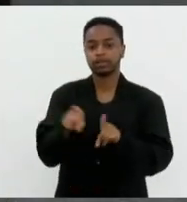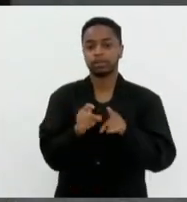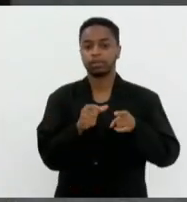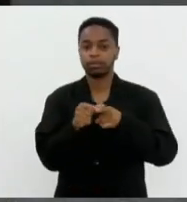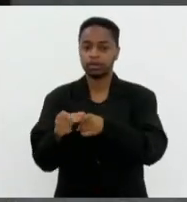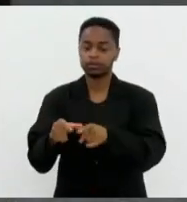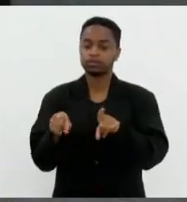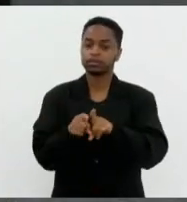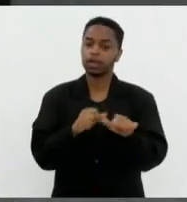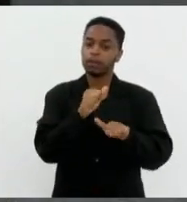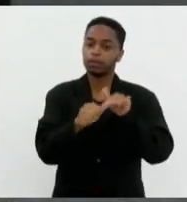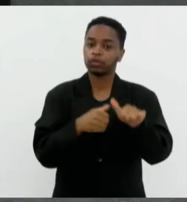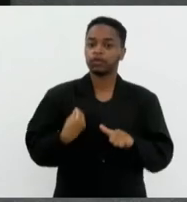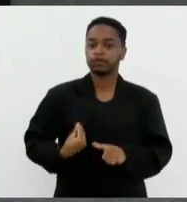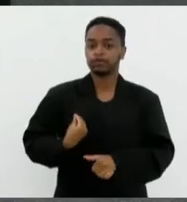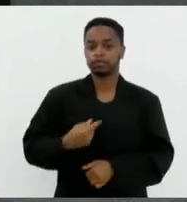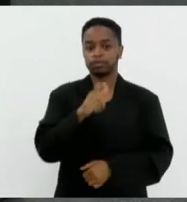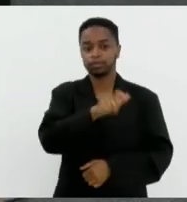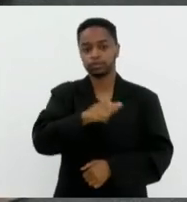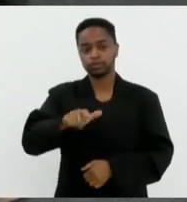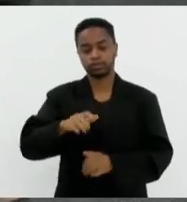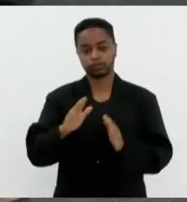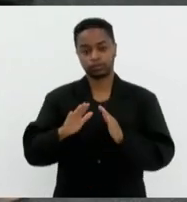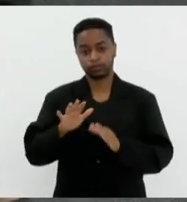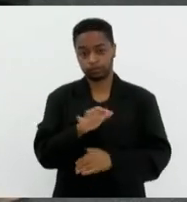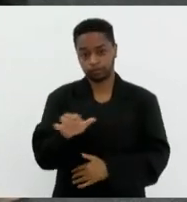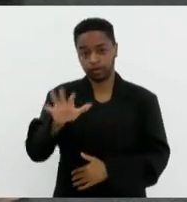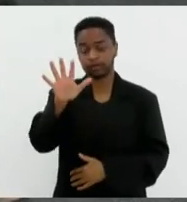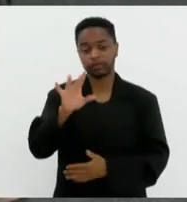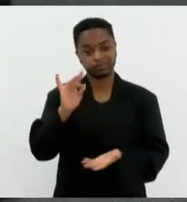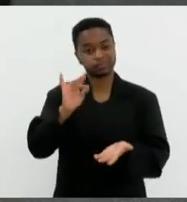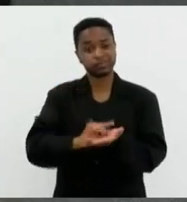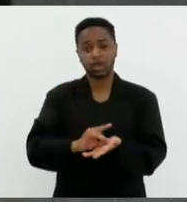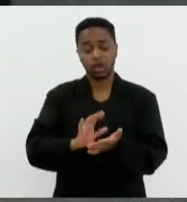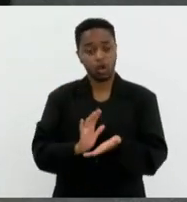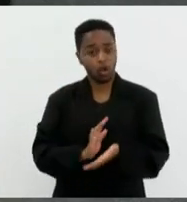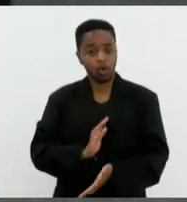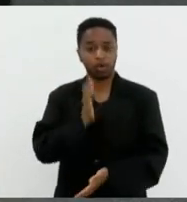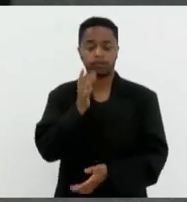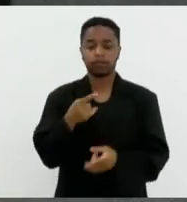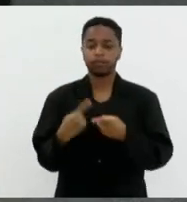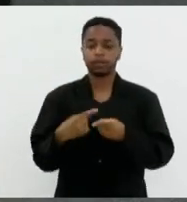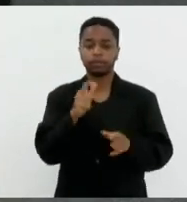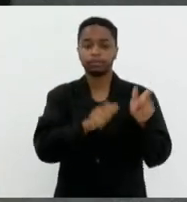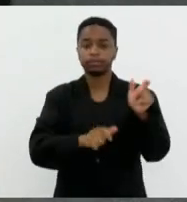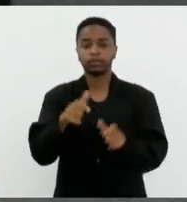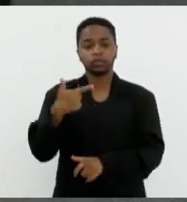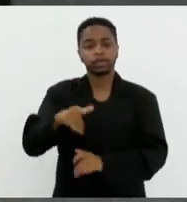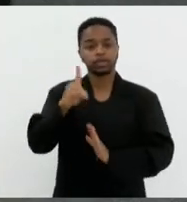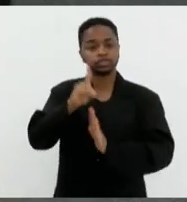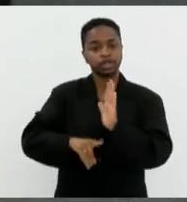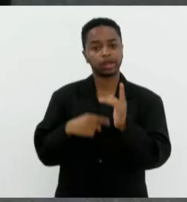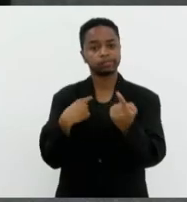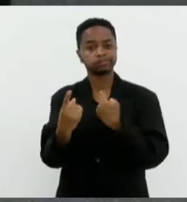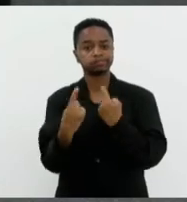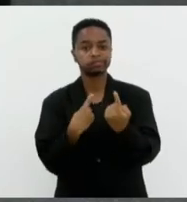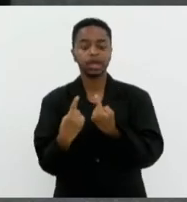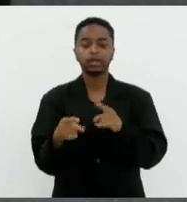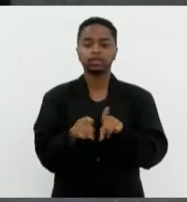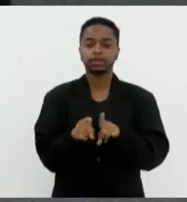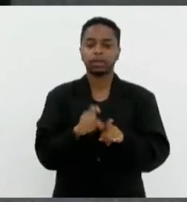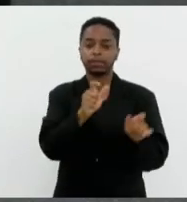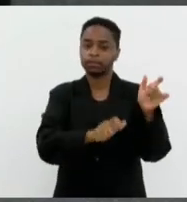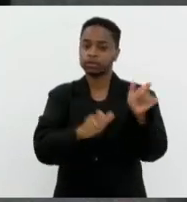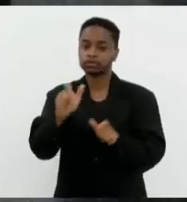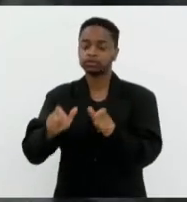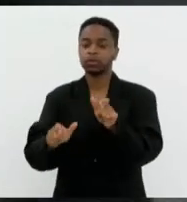transforma a vida dentro das favelas e periferias num verdadeiro inferno, onde as pessoas não têm o direito de ir e vir, onde essas pessoas